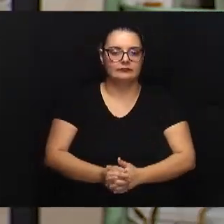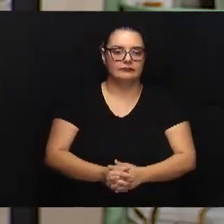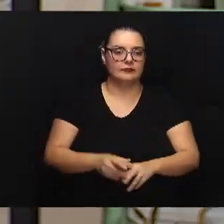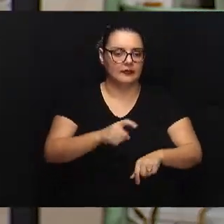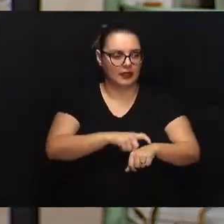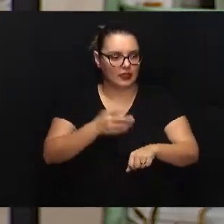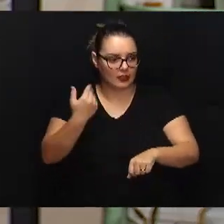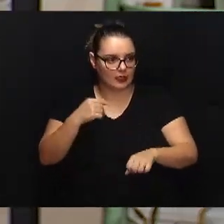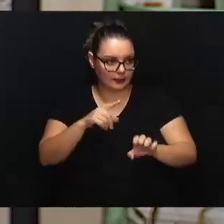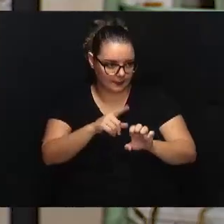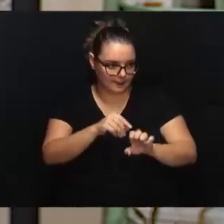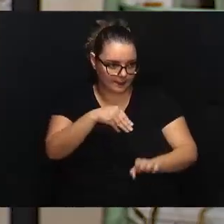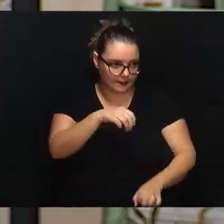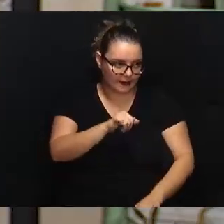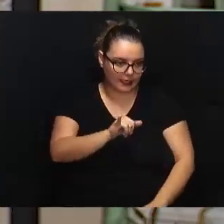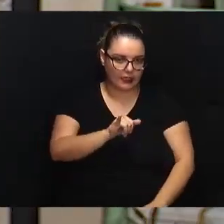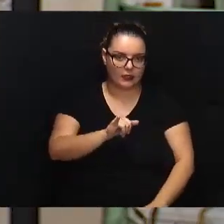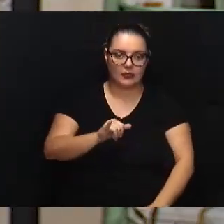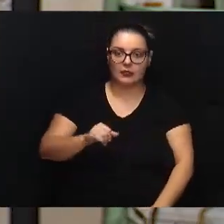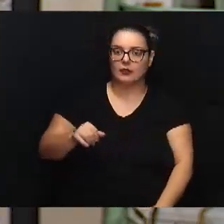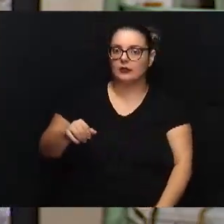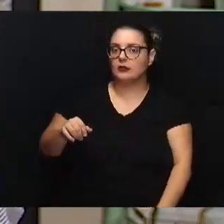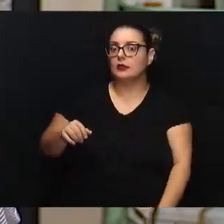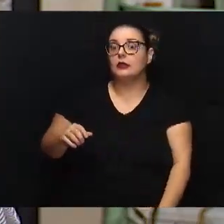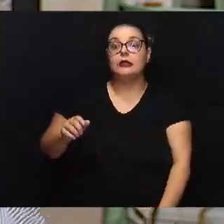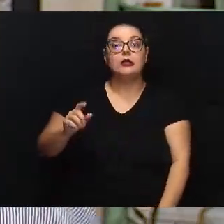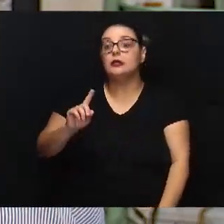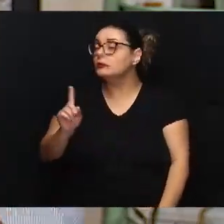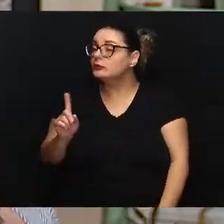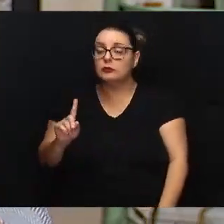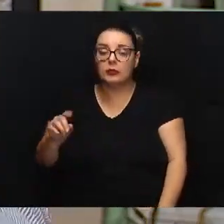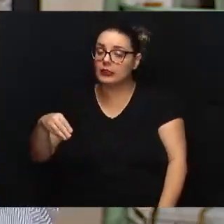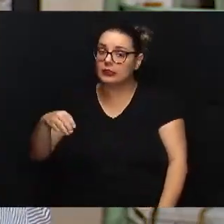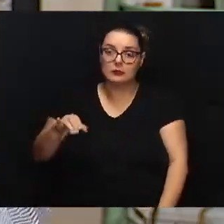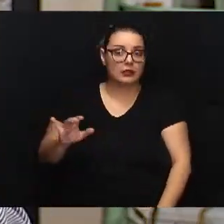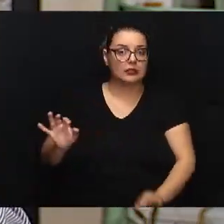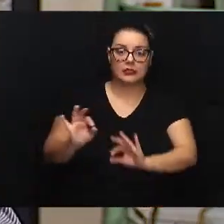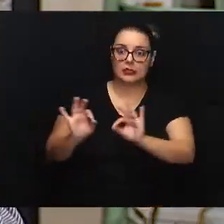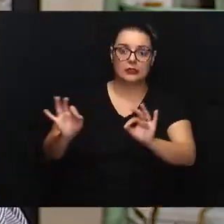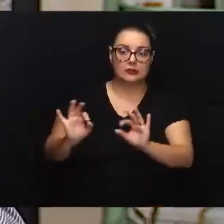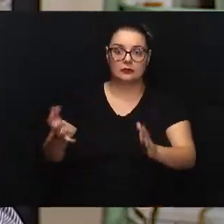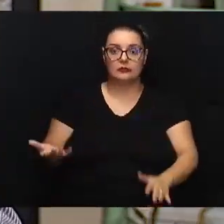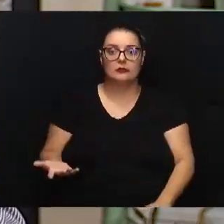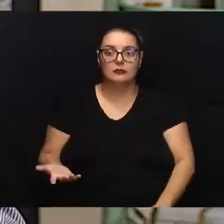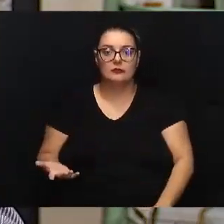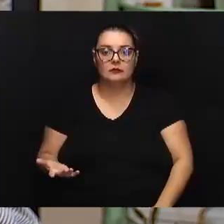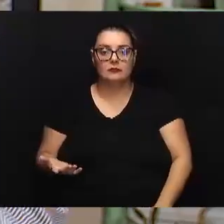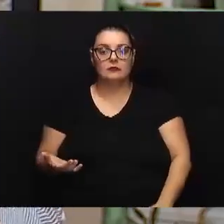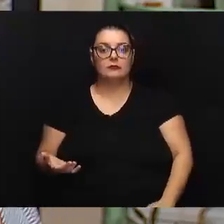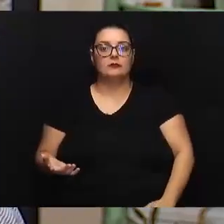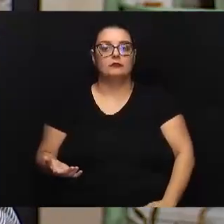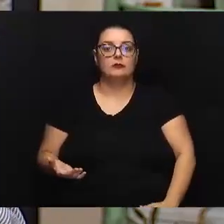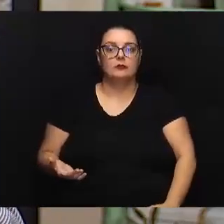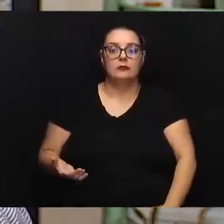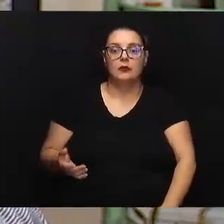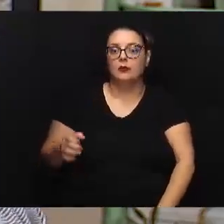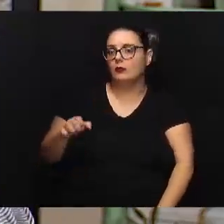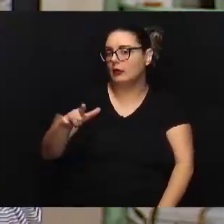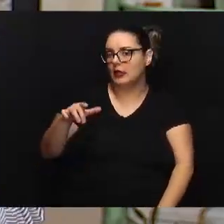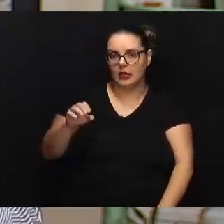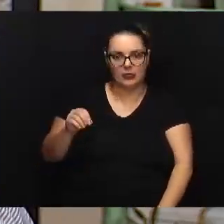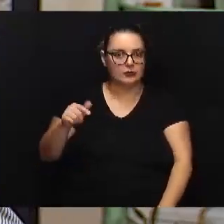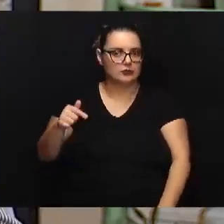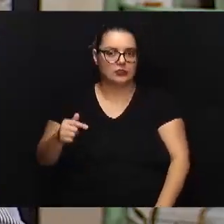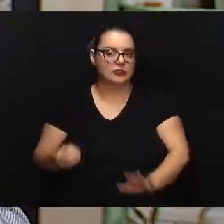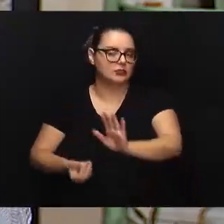MEI ou não? Naquela época eu não era nem MEI, não era nada. Tá. Peguei no Elo7, criei uma loja e ali